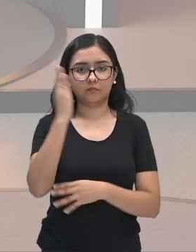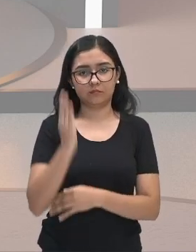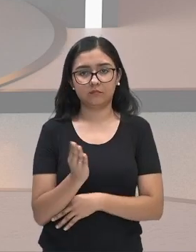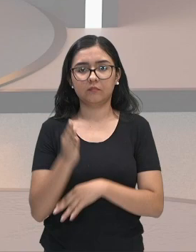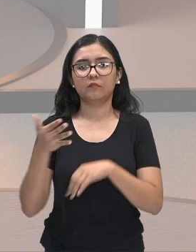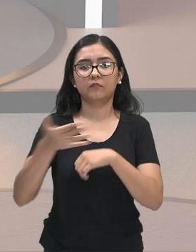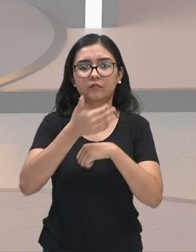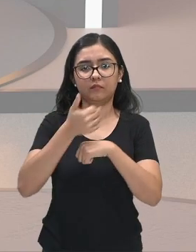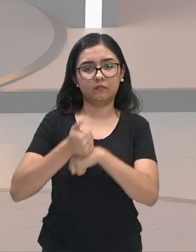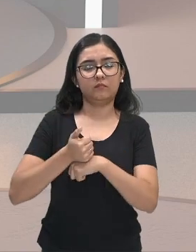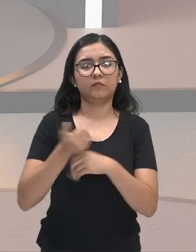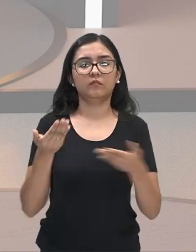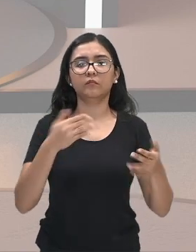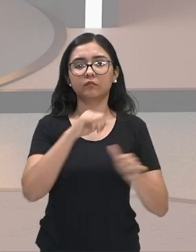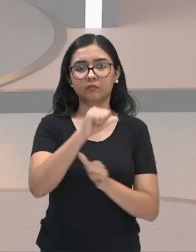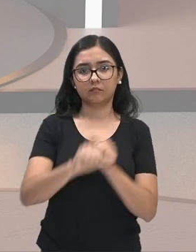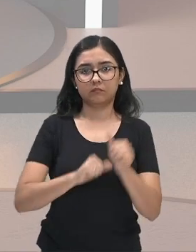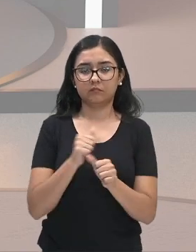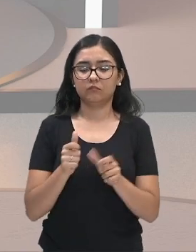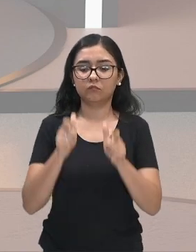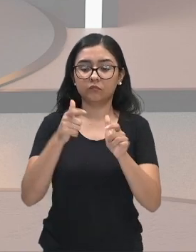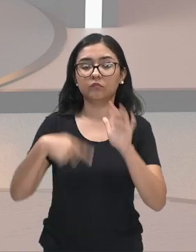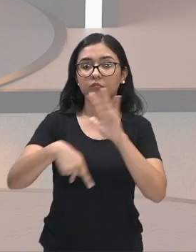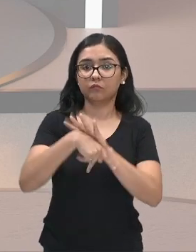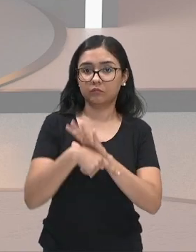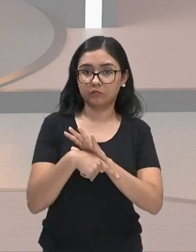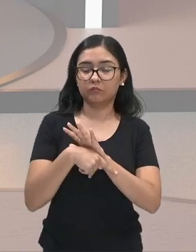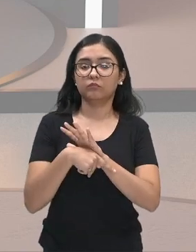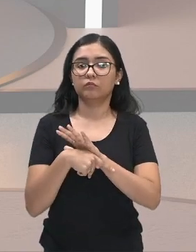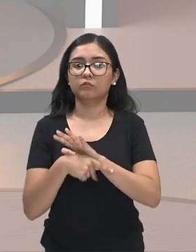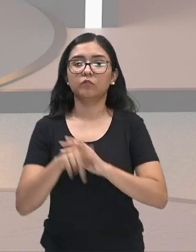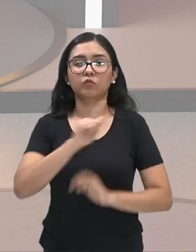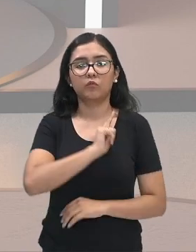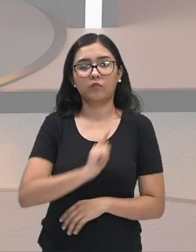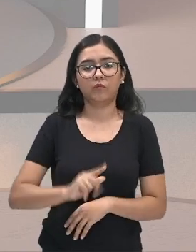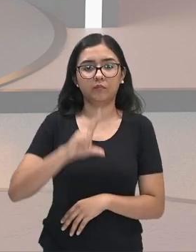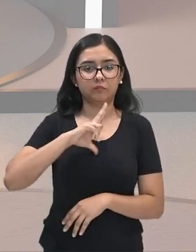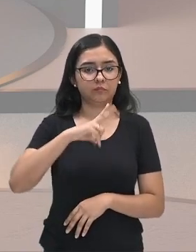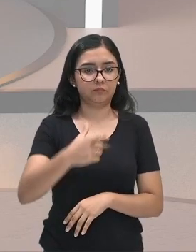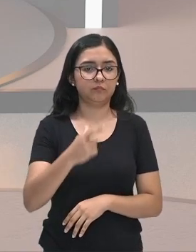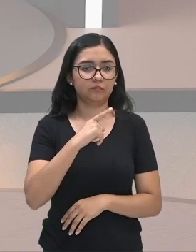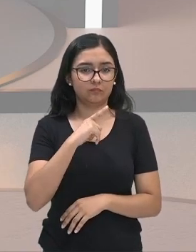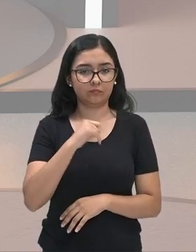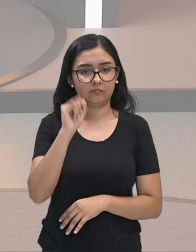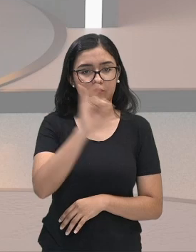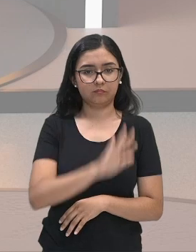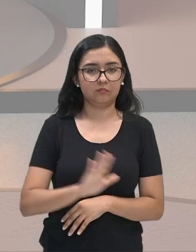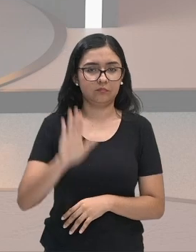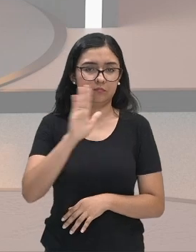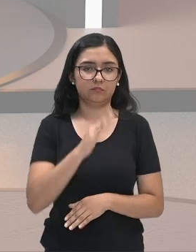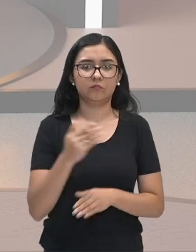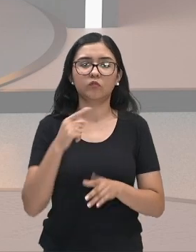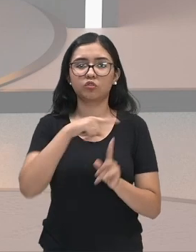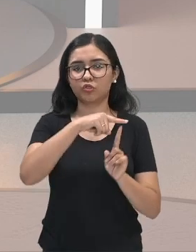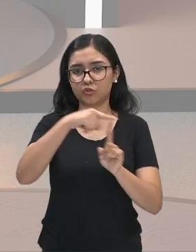ser sede do governo português. Então aqui nós temos a imagem de todas as